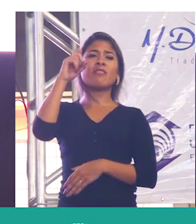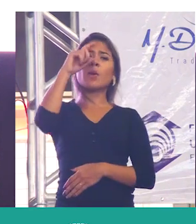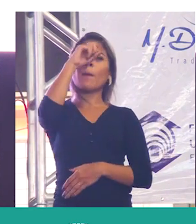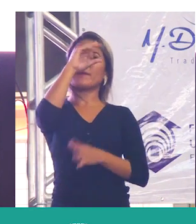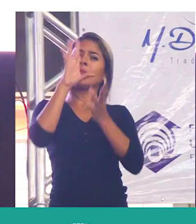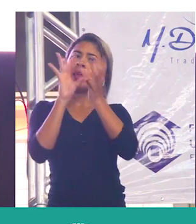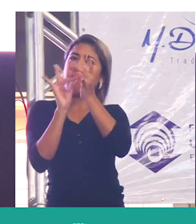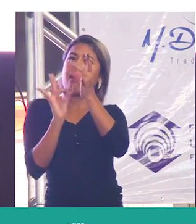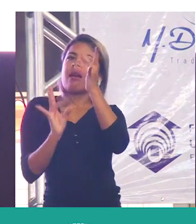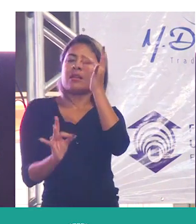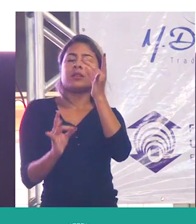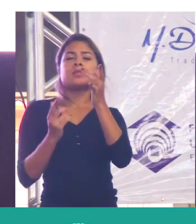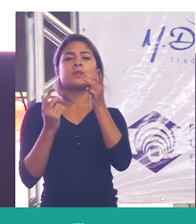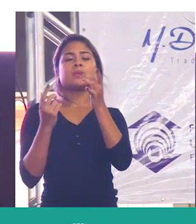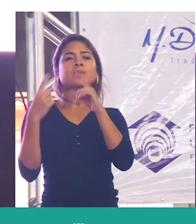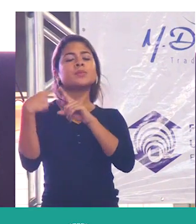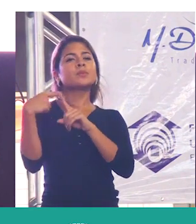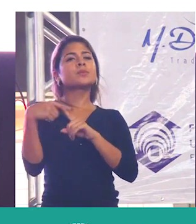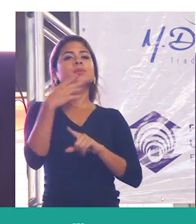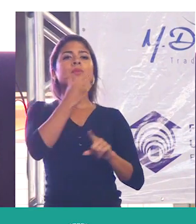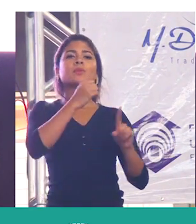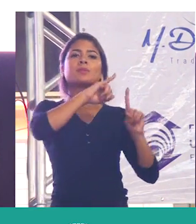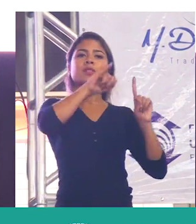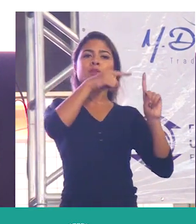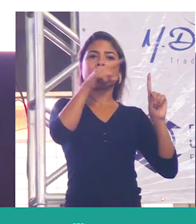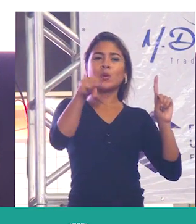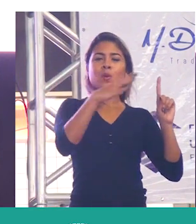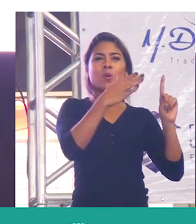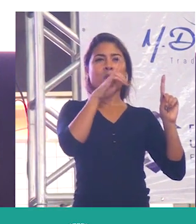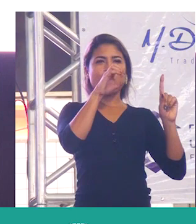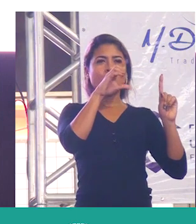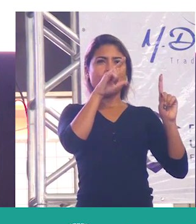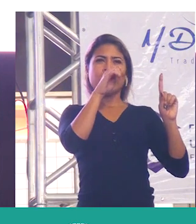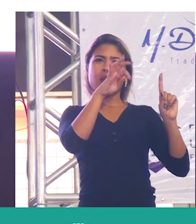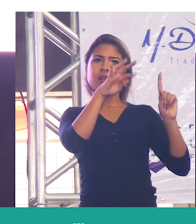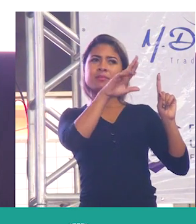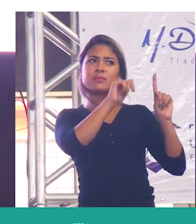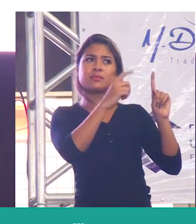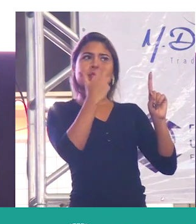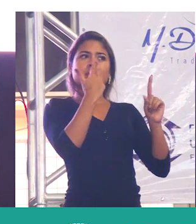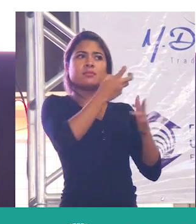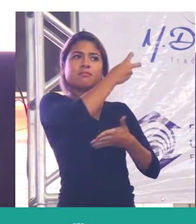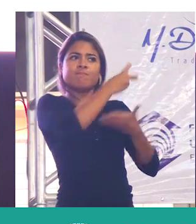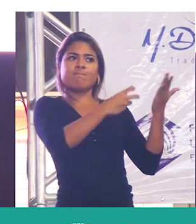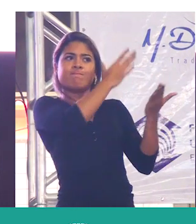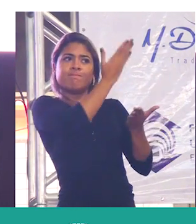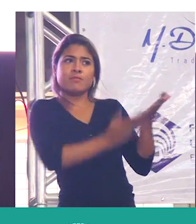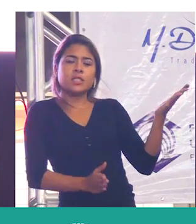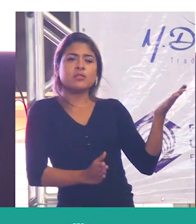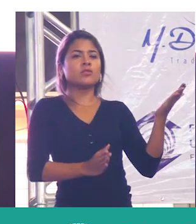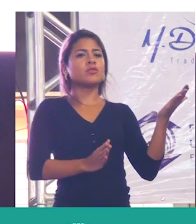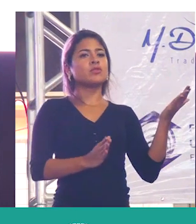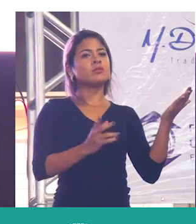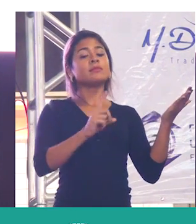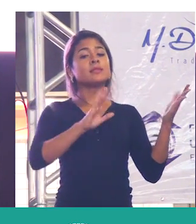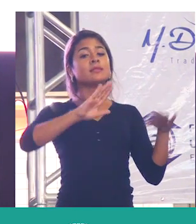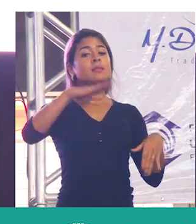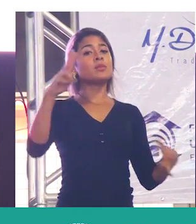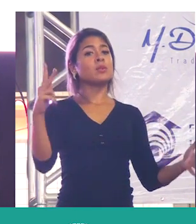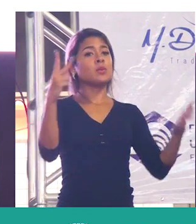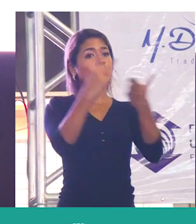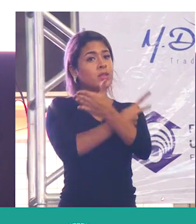pela queda do João Goulart em princípio, mas pelo que vem depois disso. Na